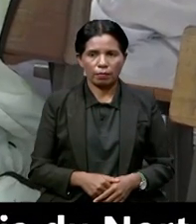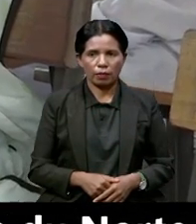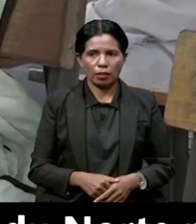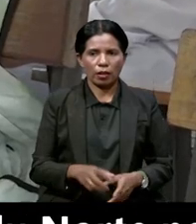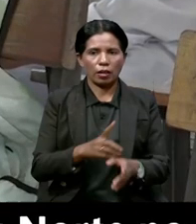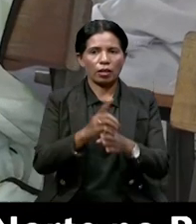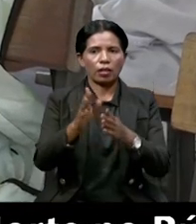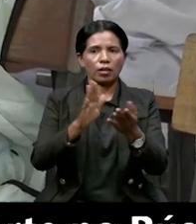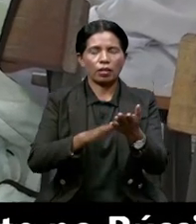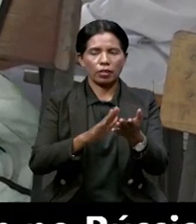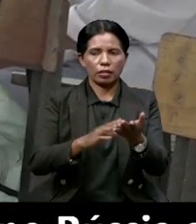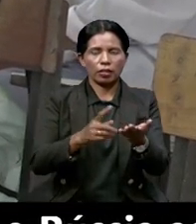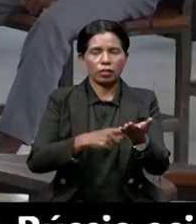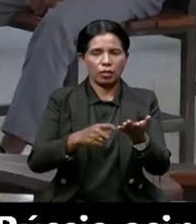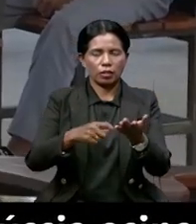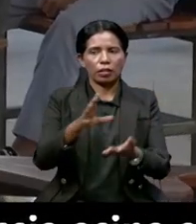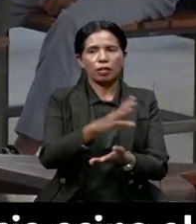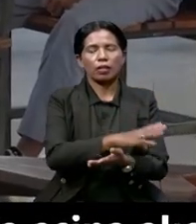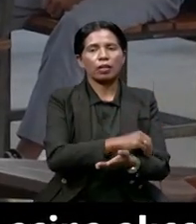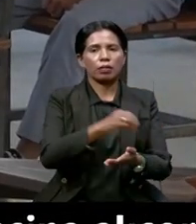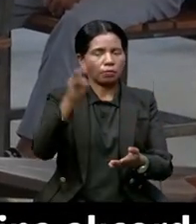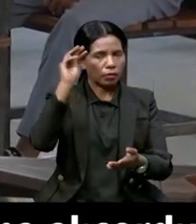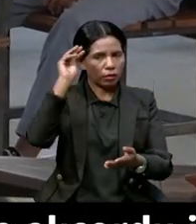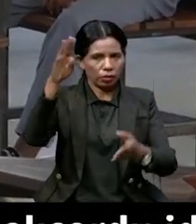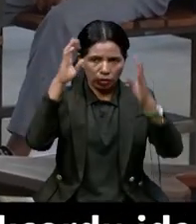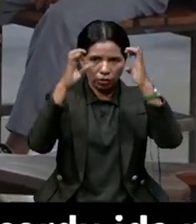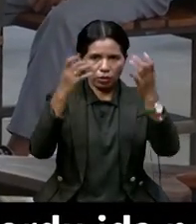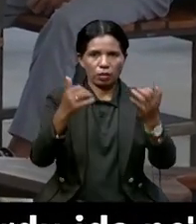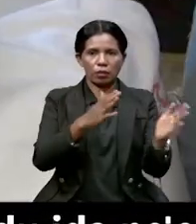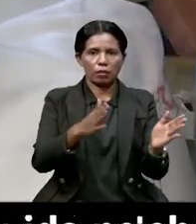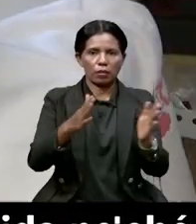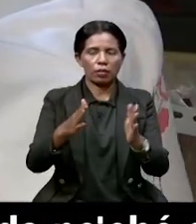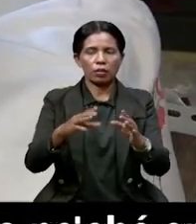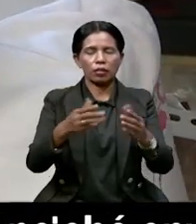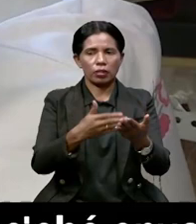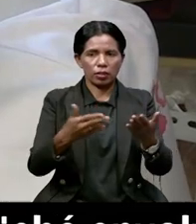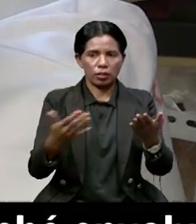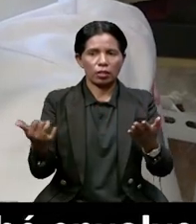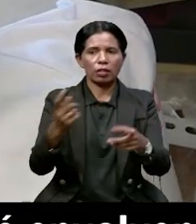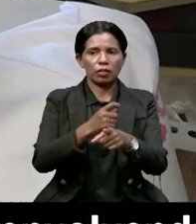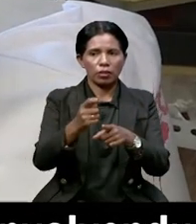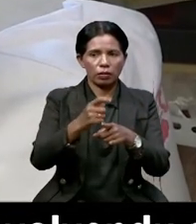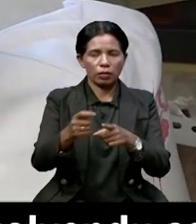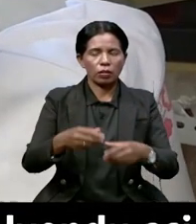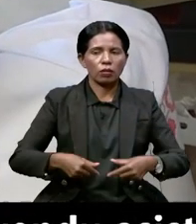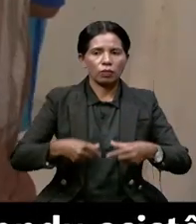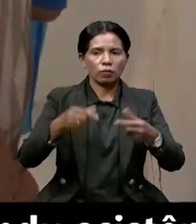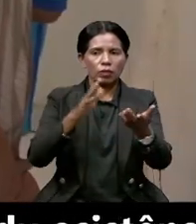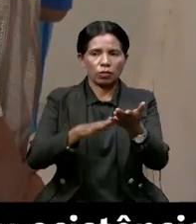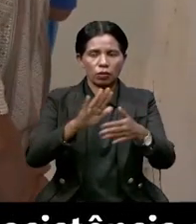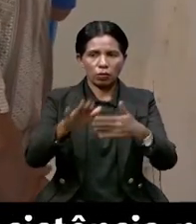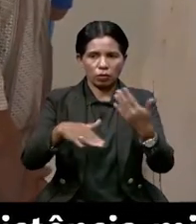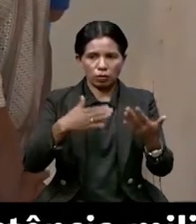Direção do Ensino Secundário Técnico Vocacional, Ministério da Educação, da UNE, prepara o equipamento prática onde distribui para a Escola Cira